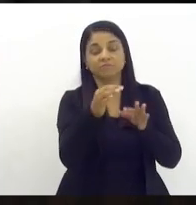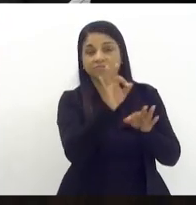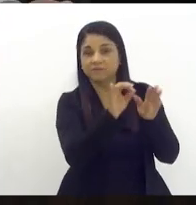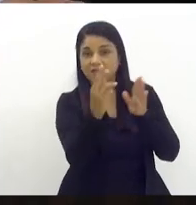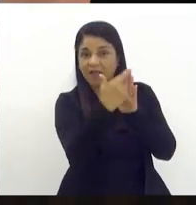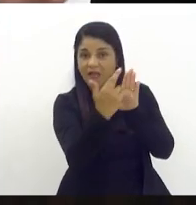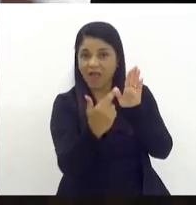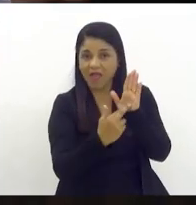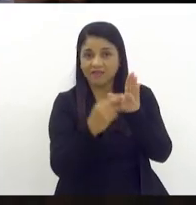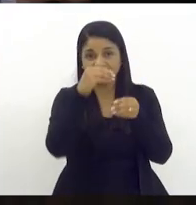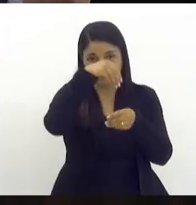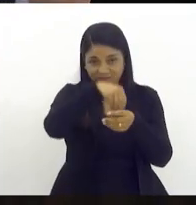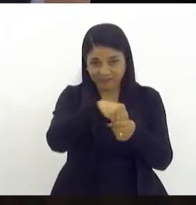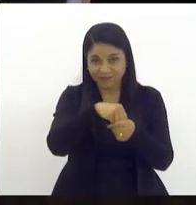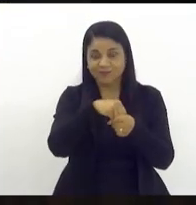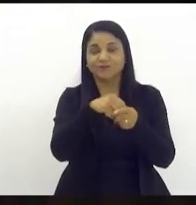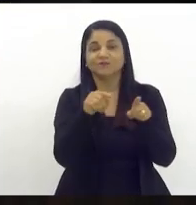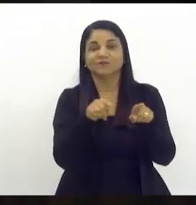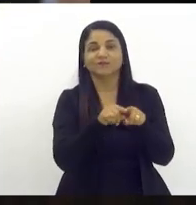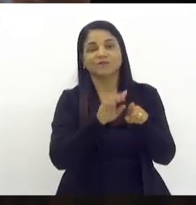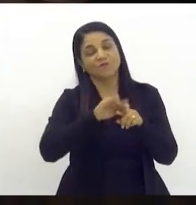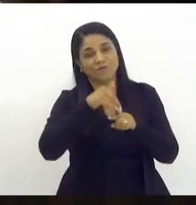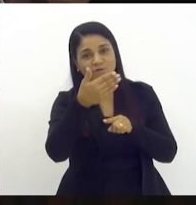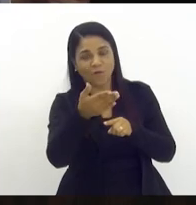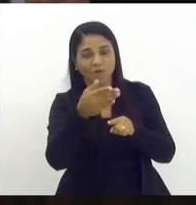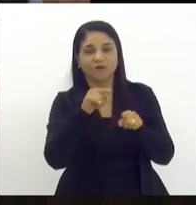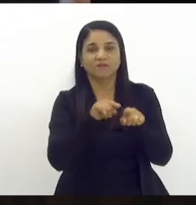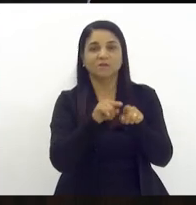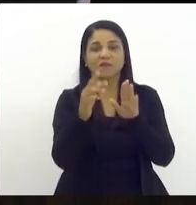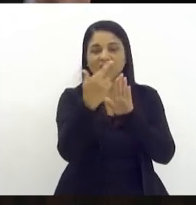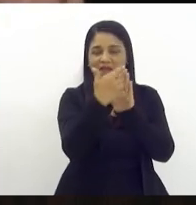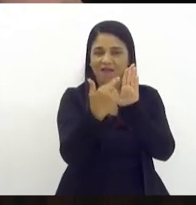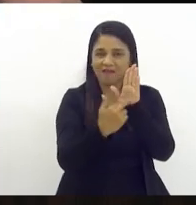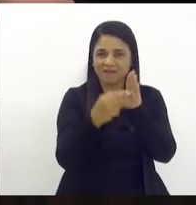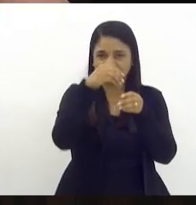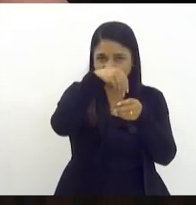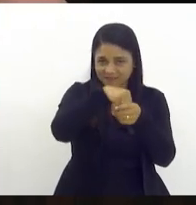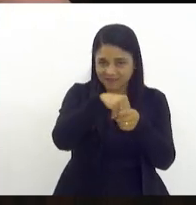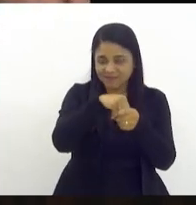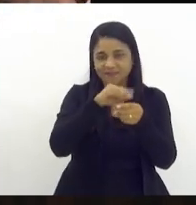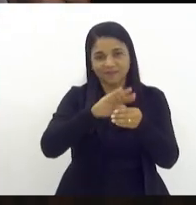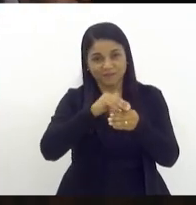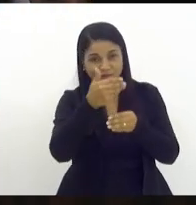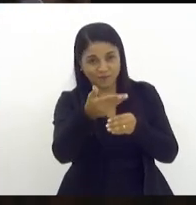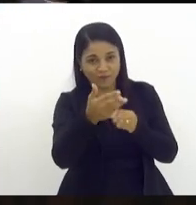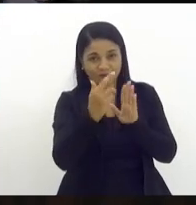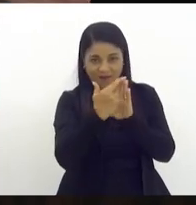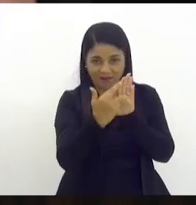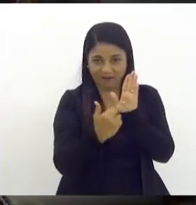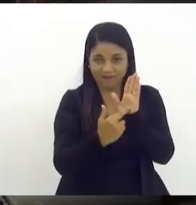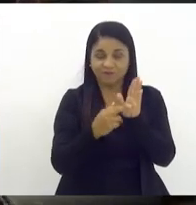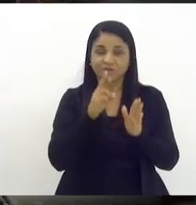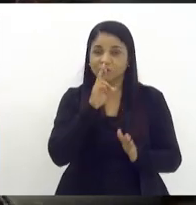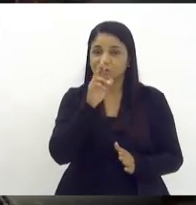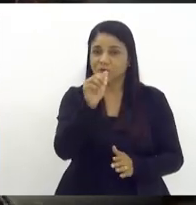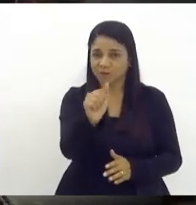Proposições Externas. Para emitir parecer pela Comissão de Normas Internas e Proposições Externas, deputado Rodrigo